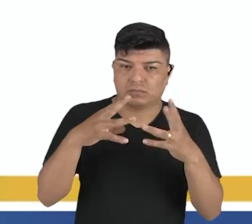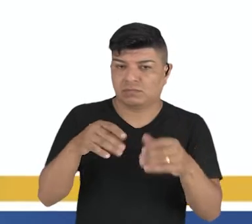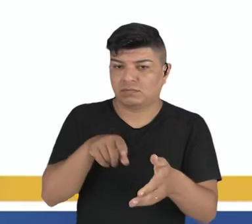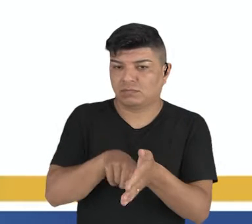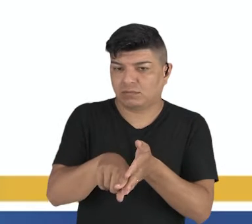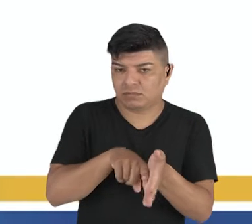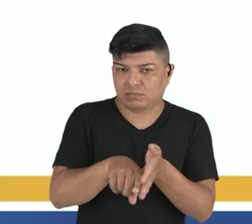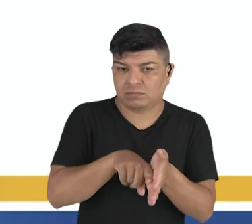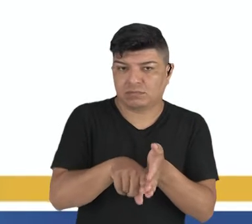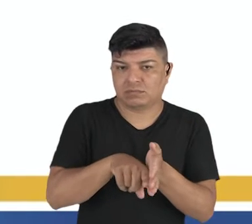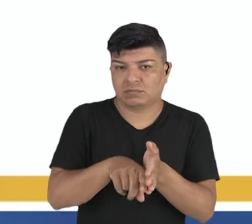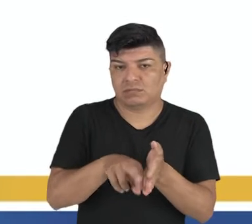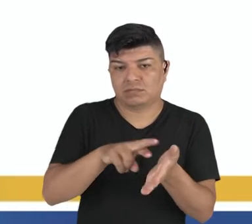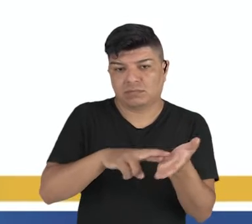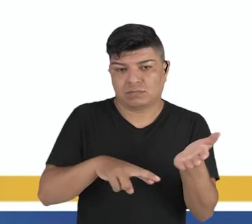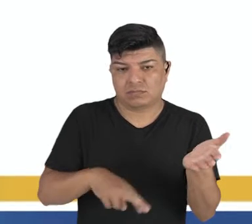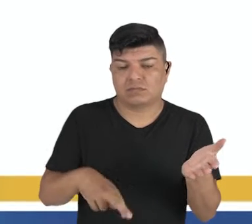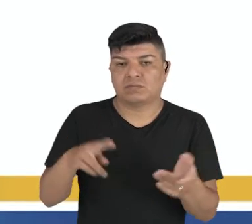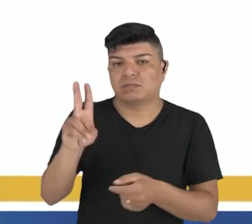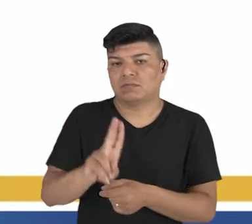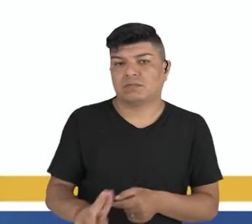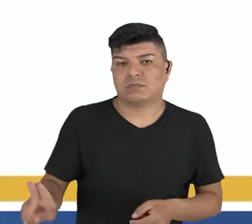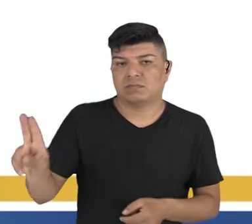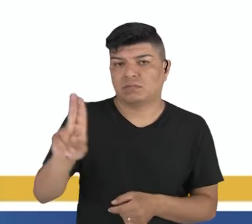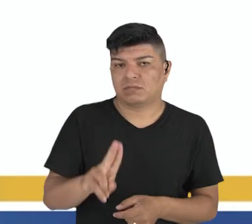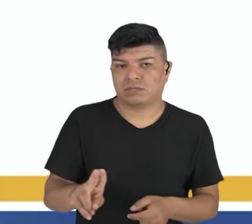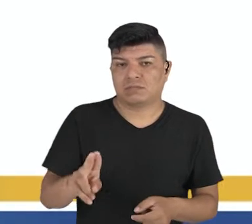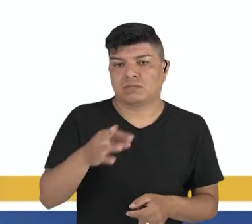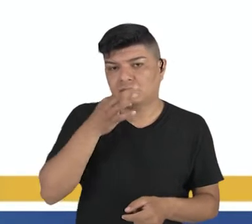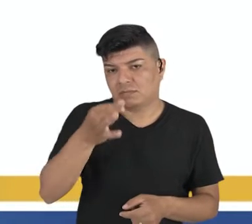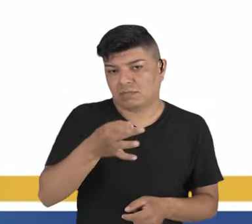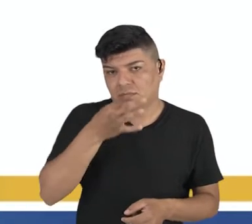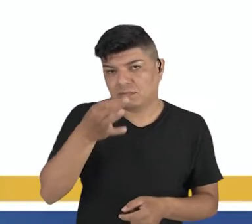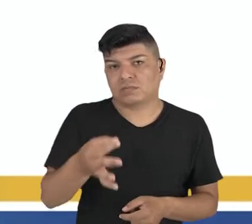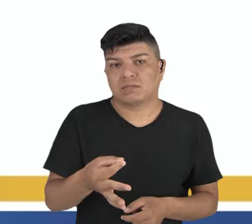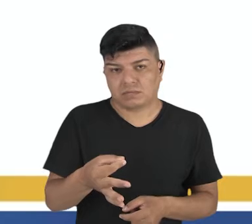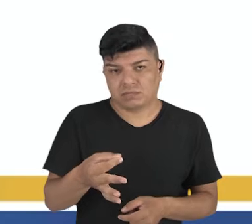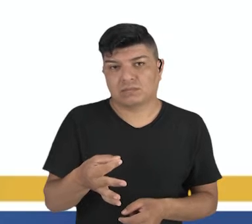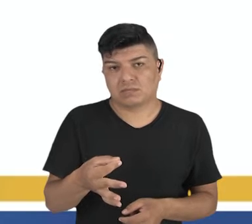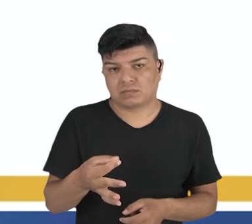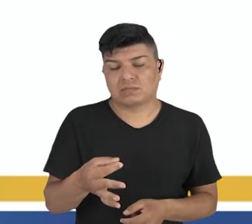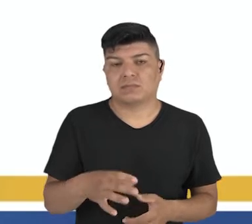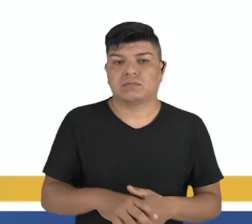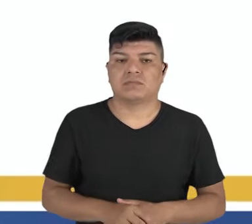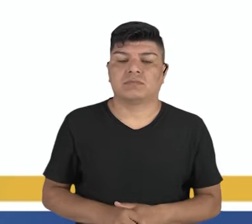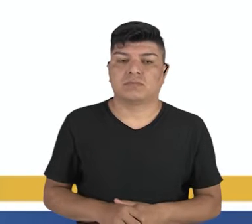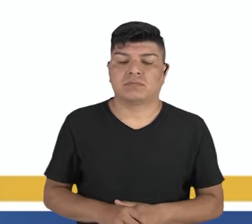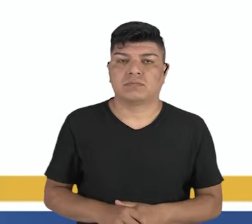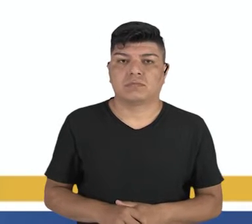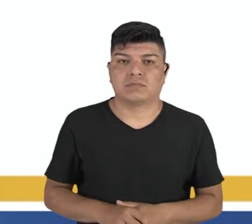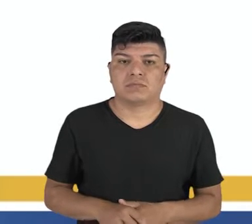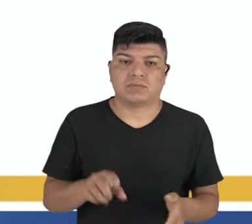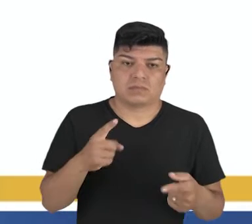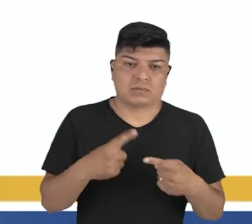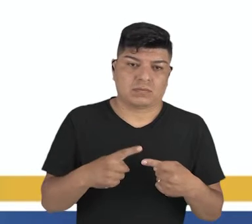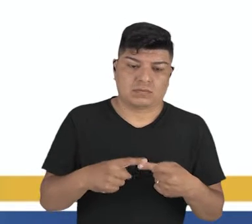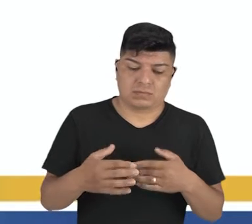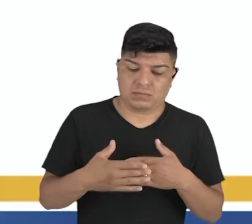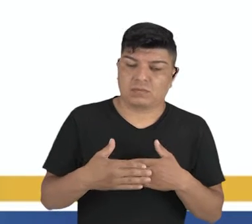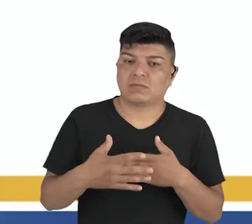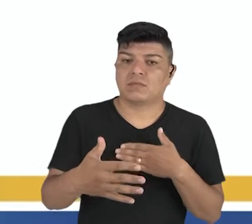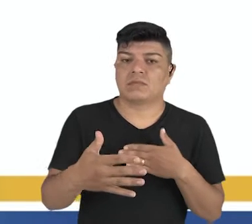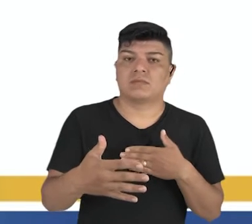para a sua redação, você está utilizando um tipo de argumento, que é o argumento de evidência. Porque a